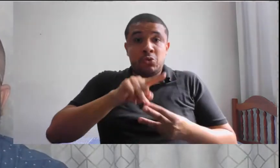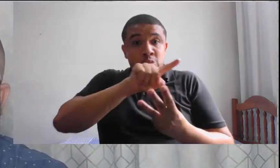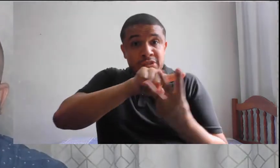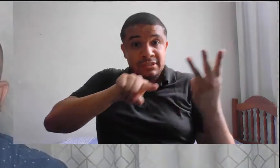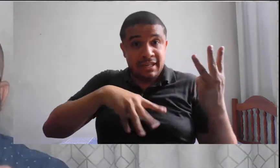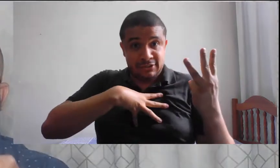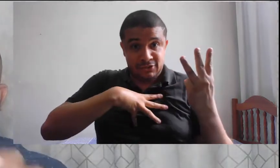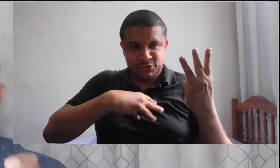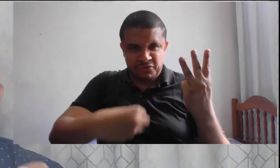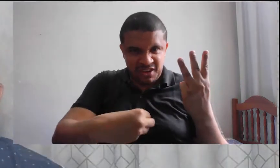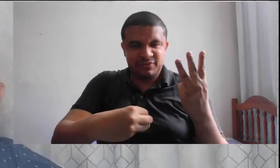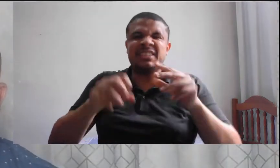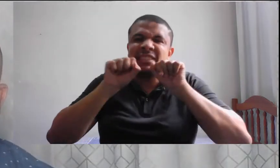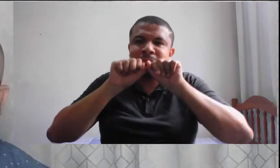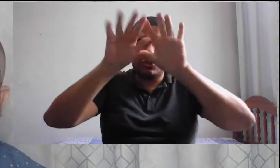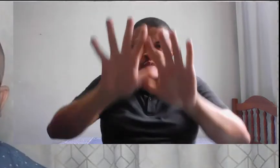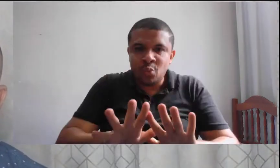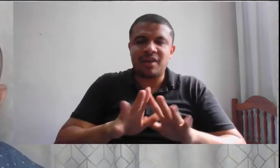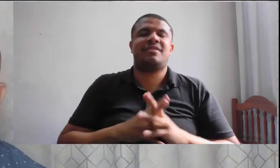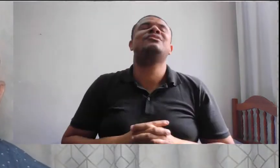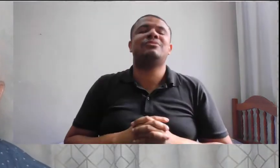filhos, Rosângela, serão uma bênção.